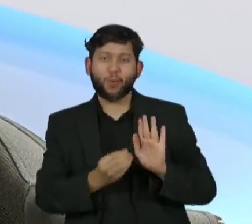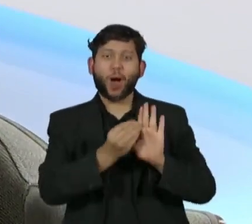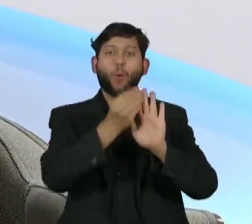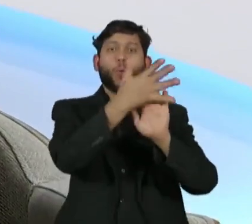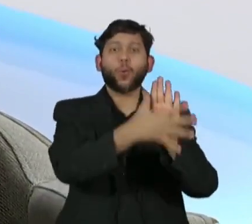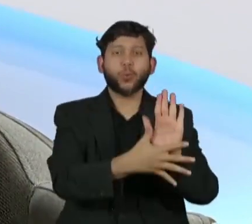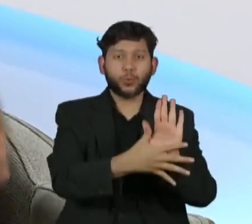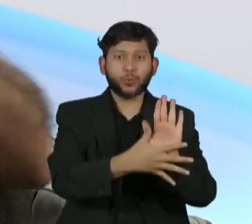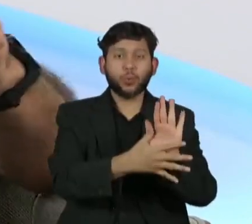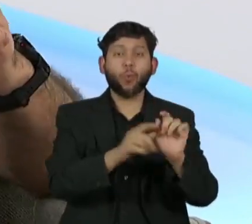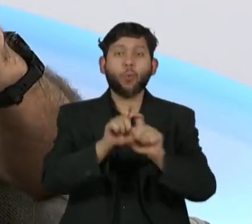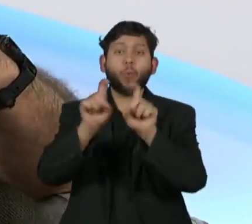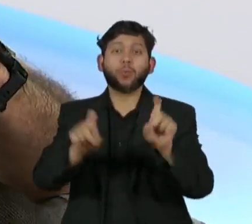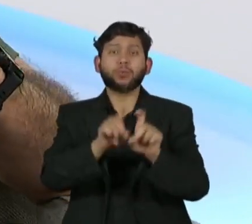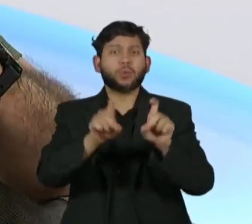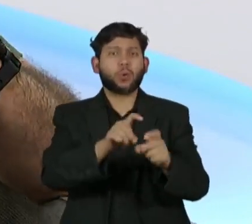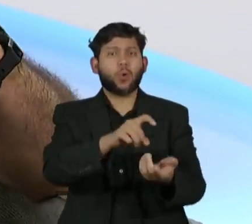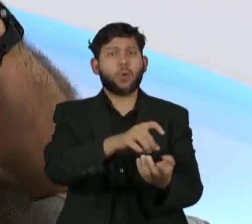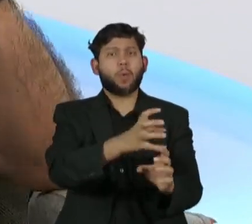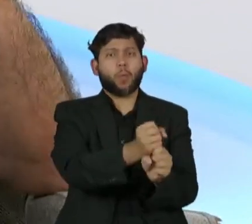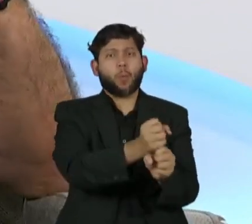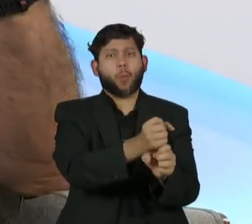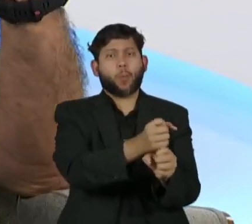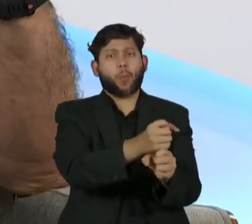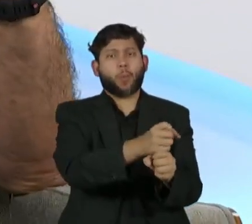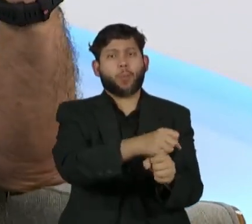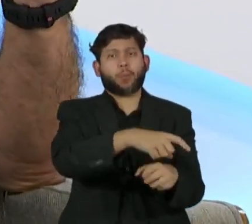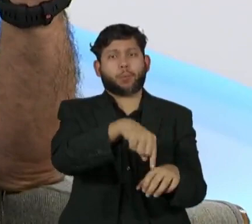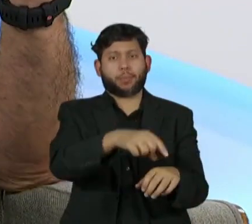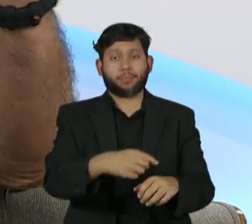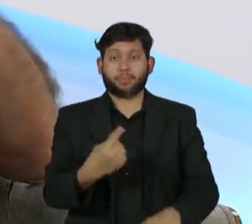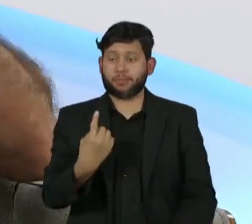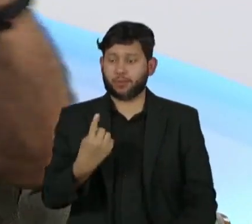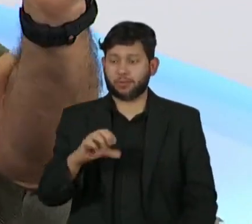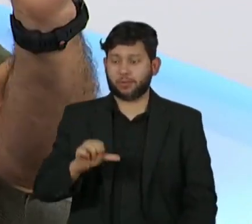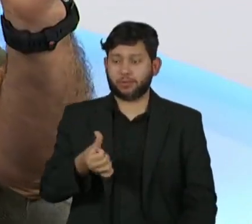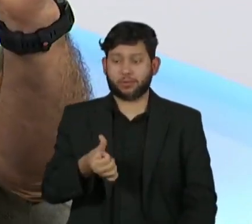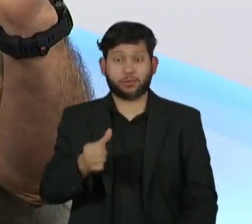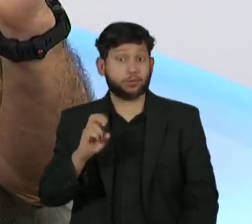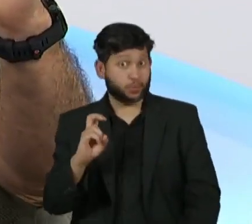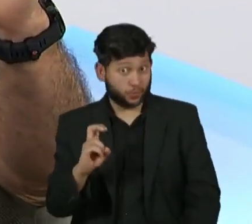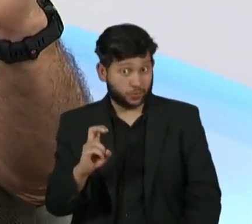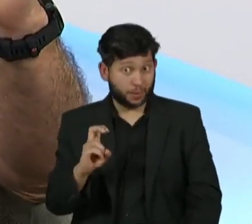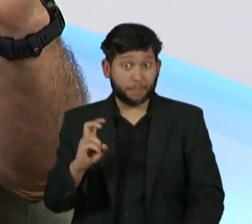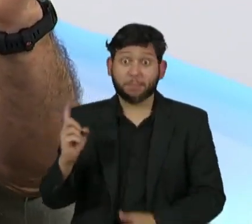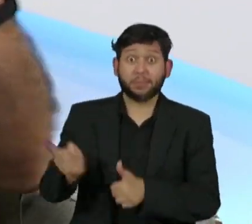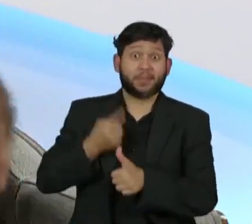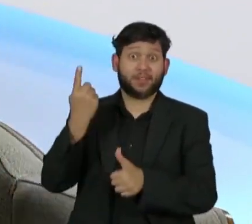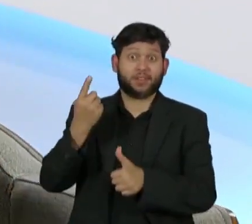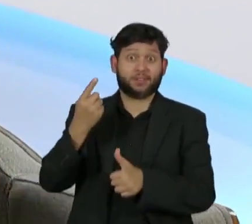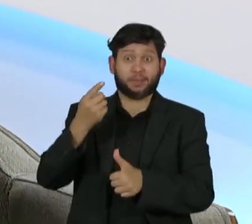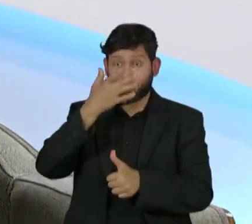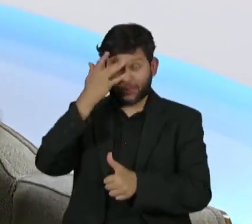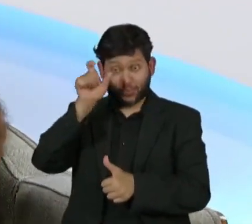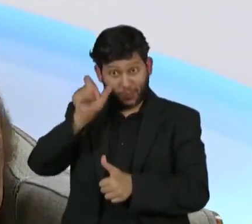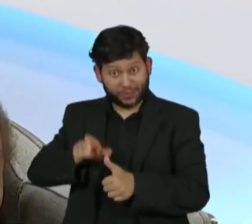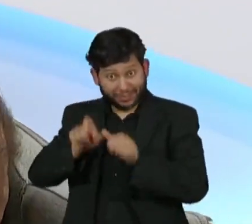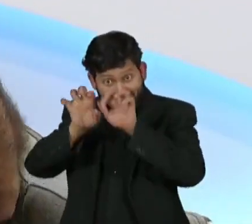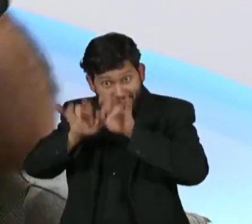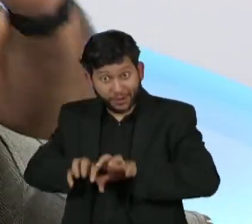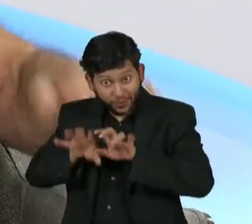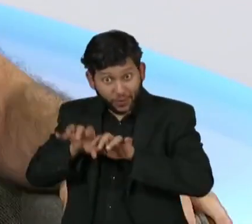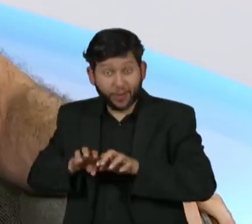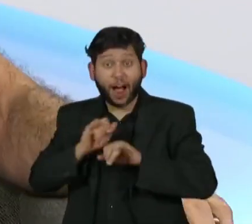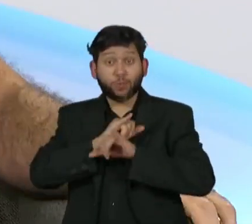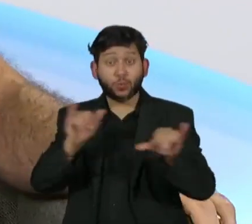rodando em cima de computadores de algum tipo então em 1965 que a primeira vez que isso foi escrito se previu que